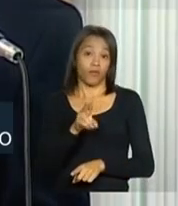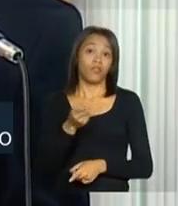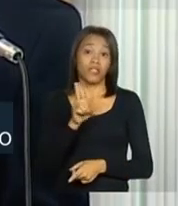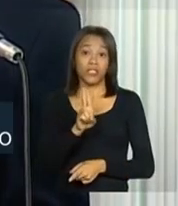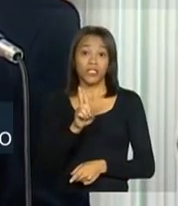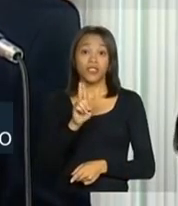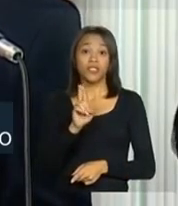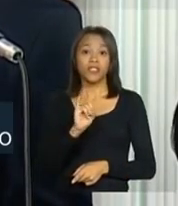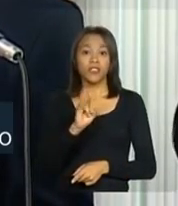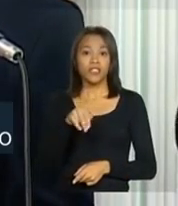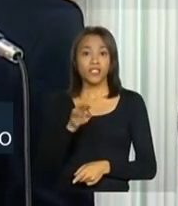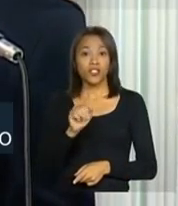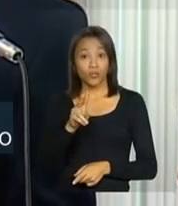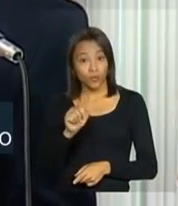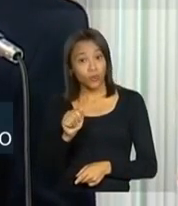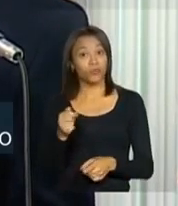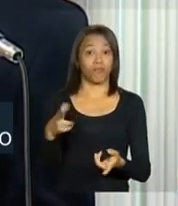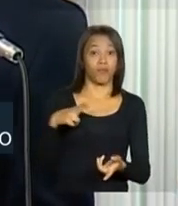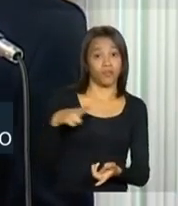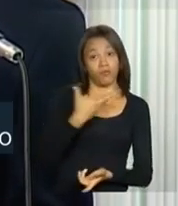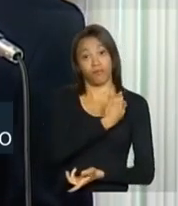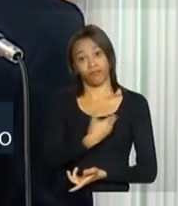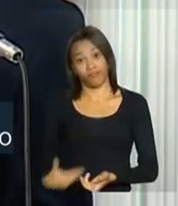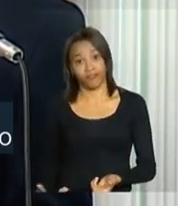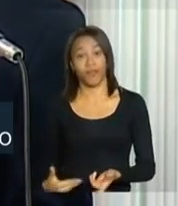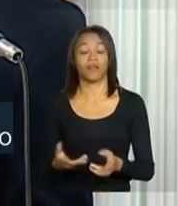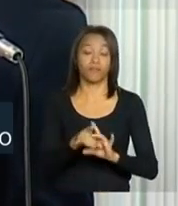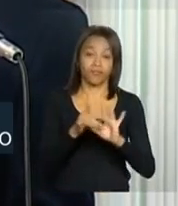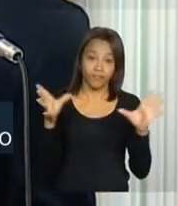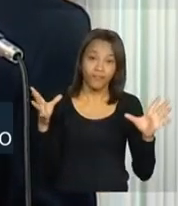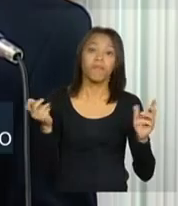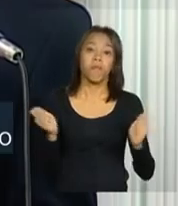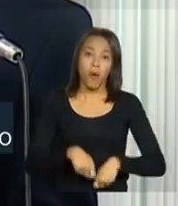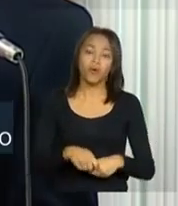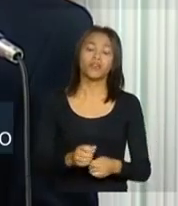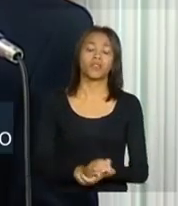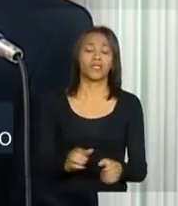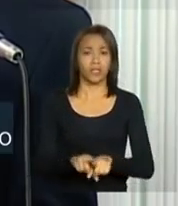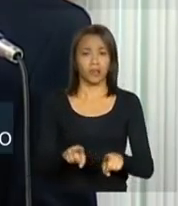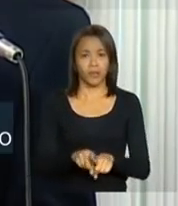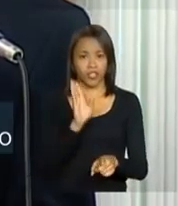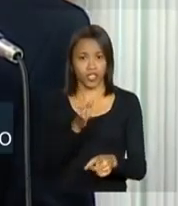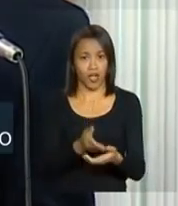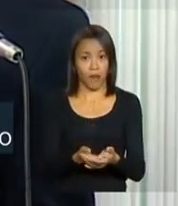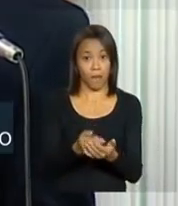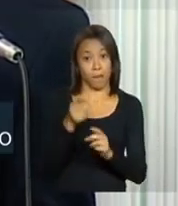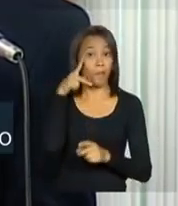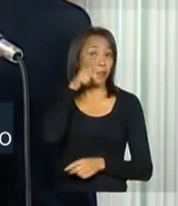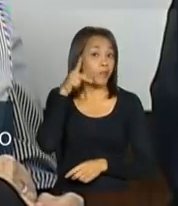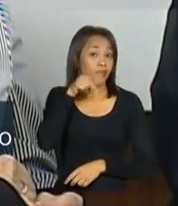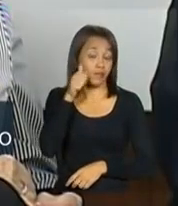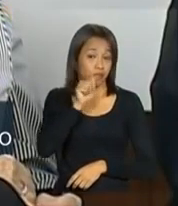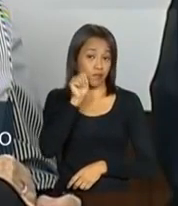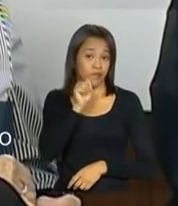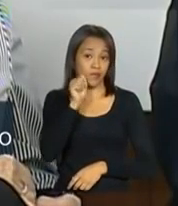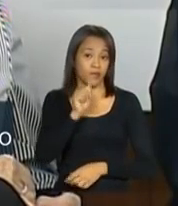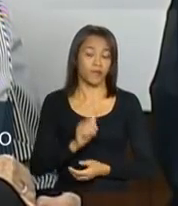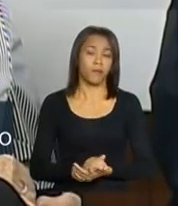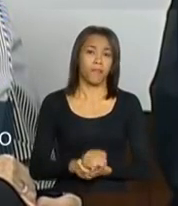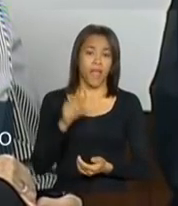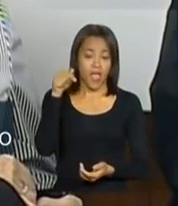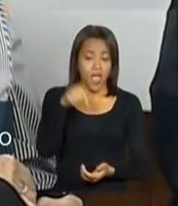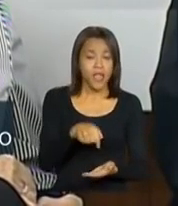desenvolvimento, públicos ou privados, e está inserida nas ações do 2º Plano Nacional de Políticas para as Mulheres.